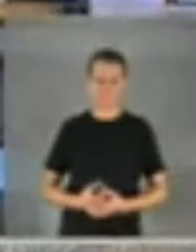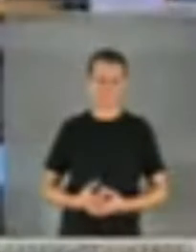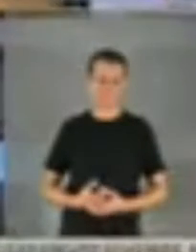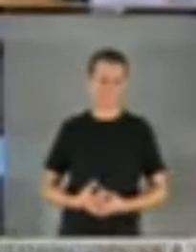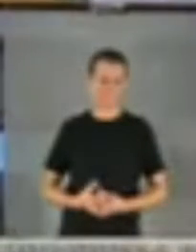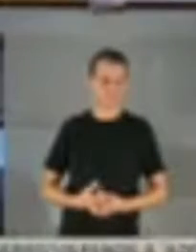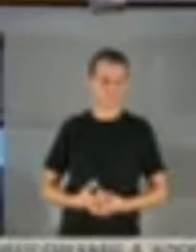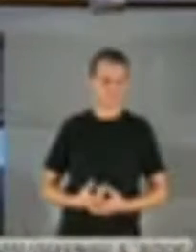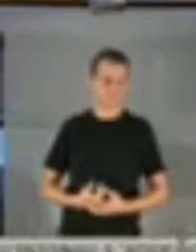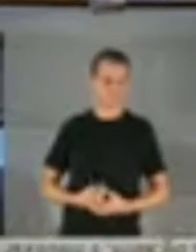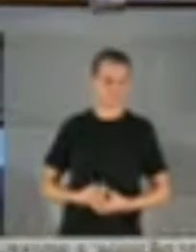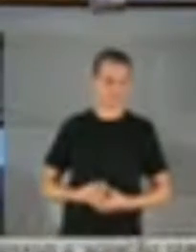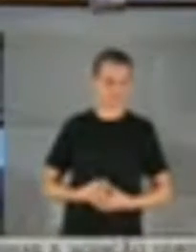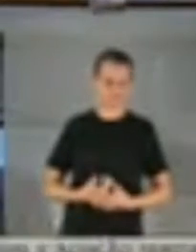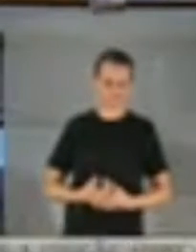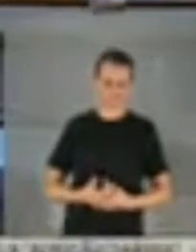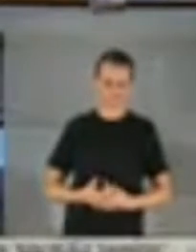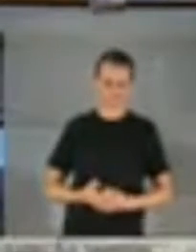prefeitos.